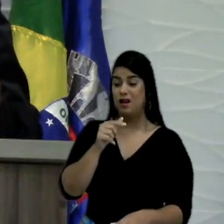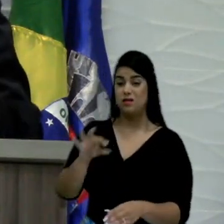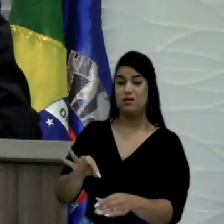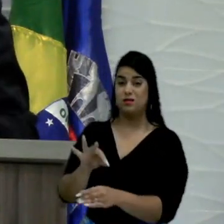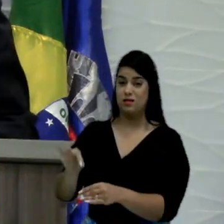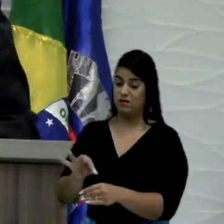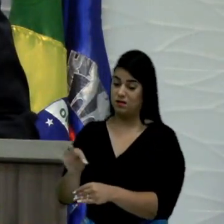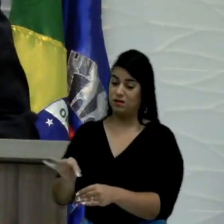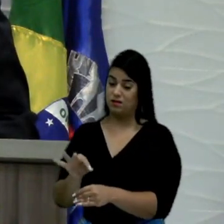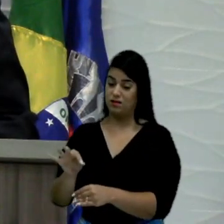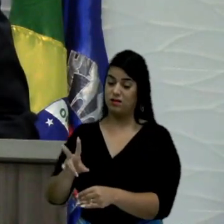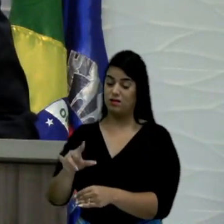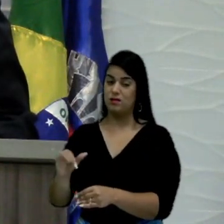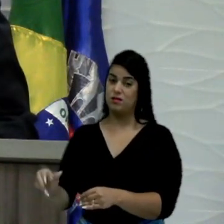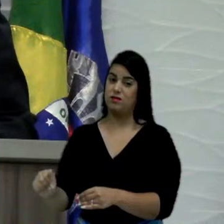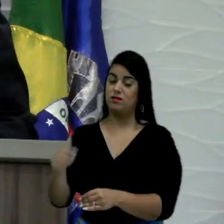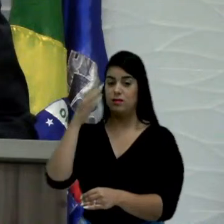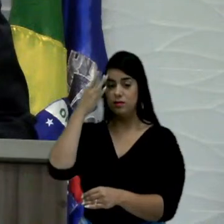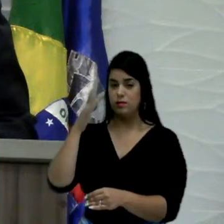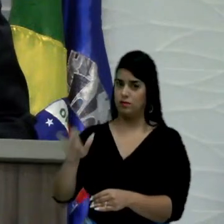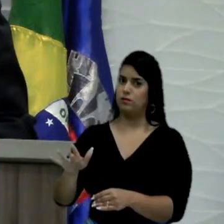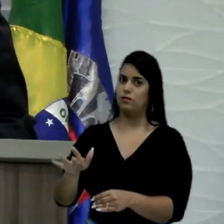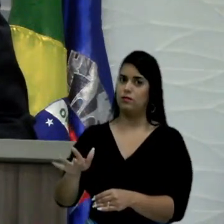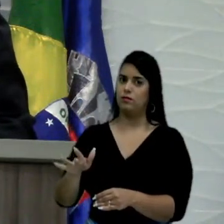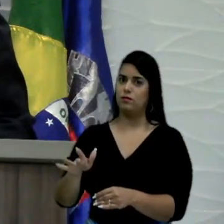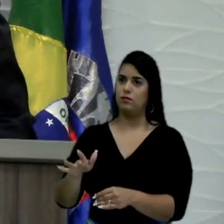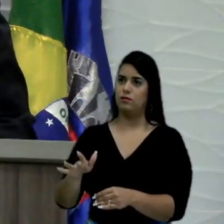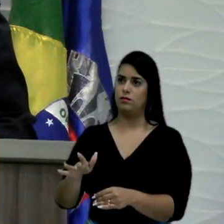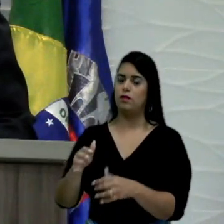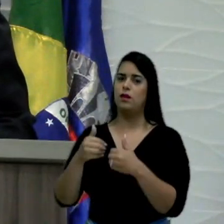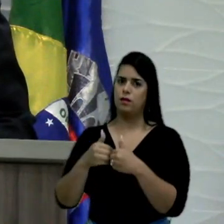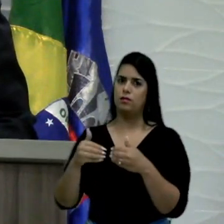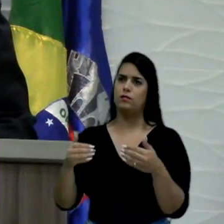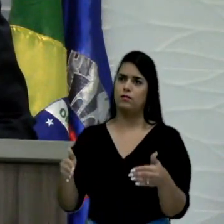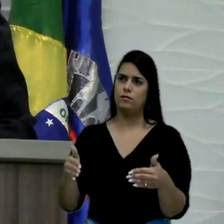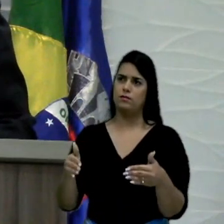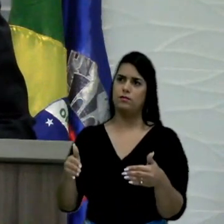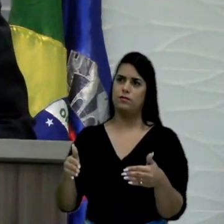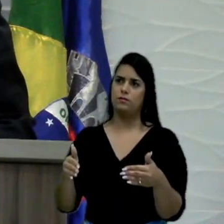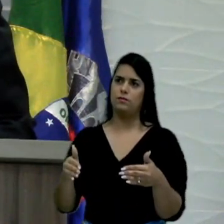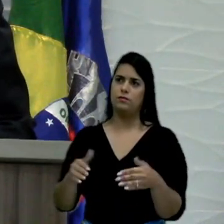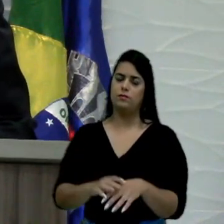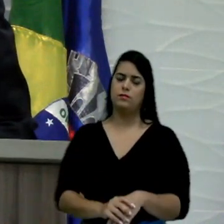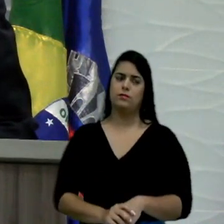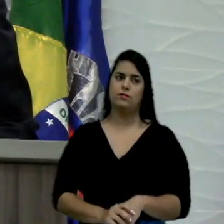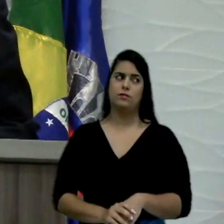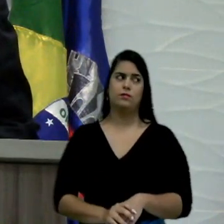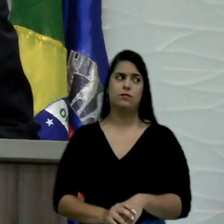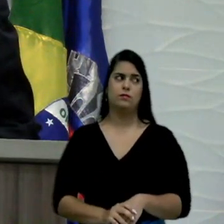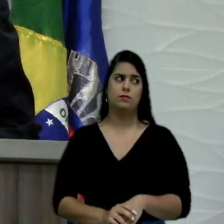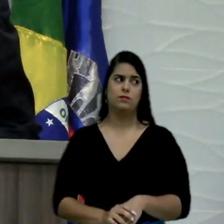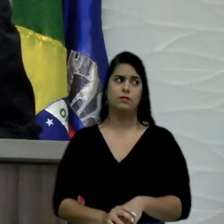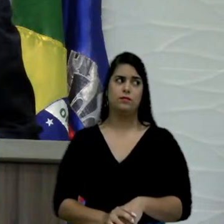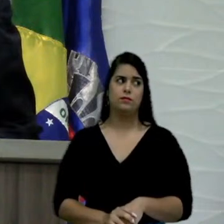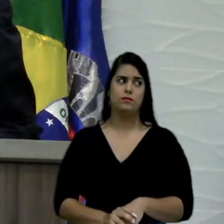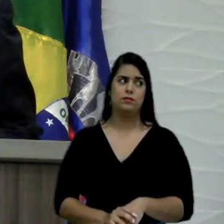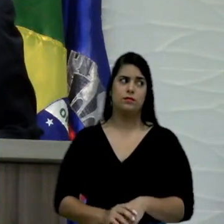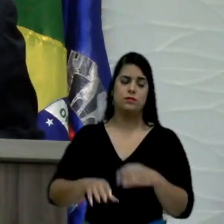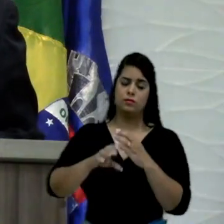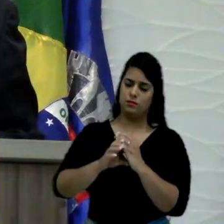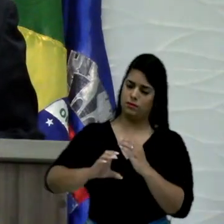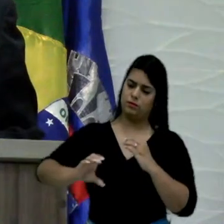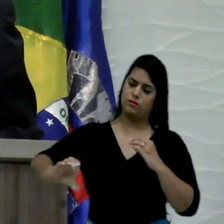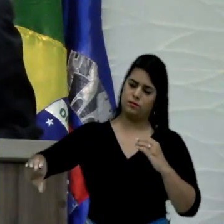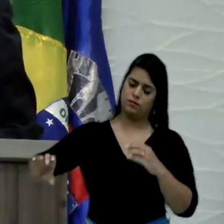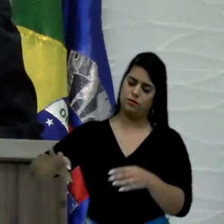está aberta. A rede da água do Espírito Santo foi aberta para a rede que contempla